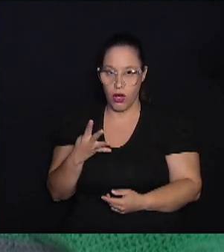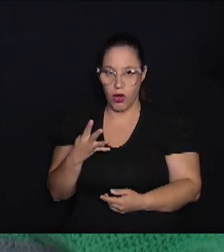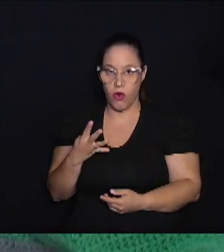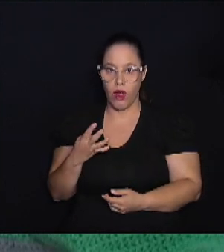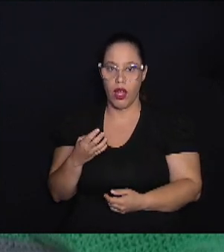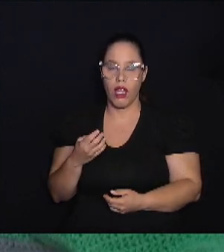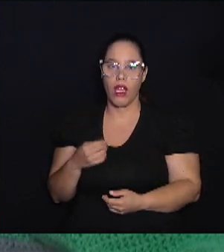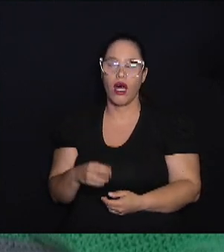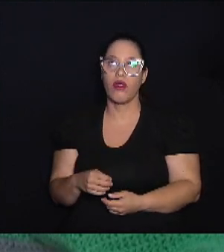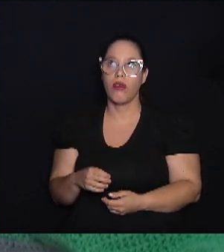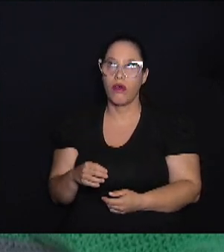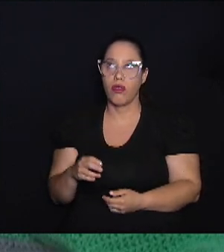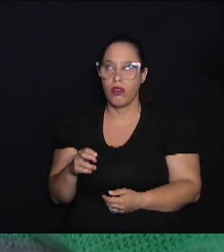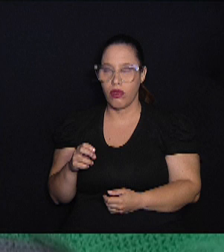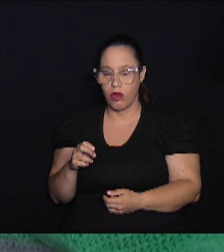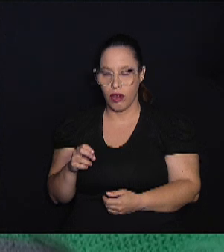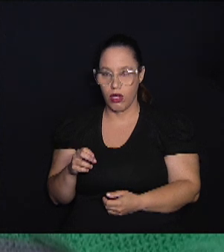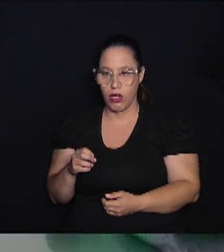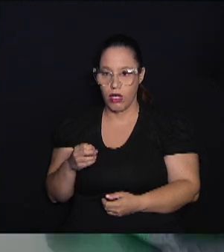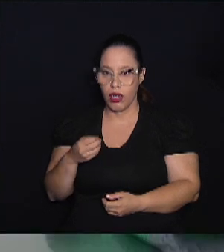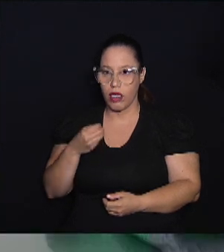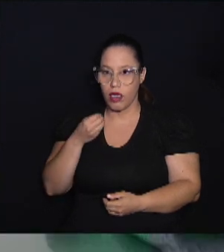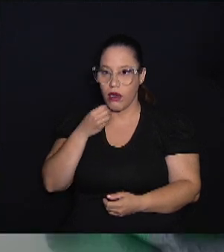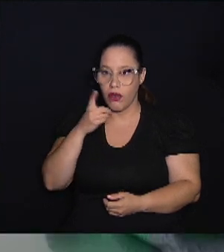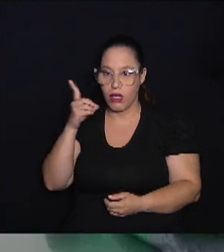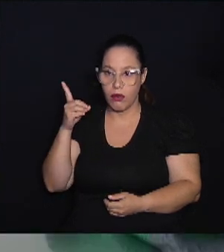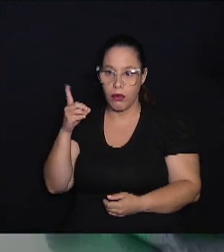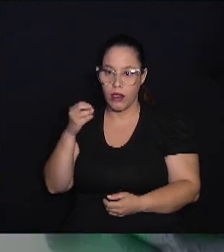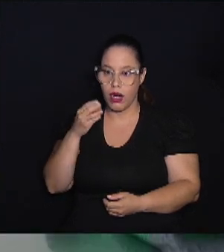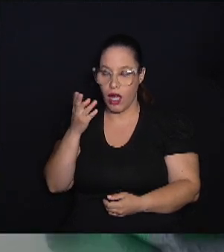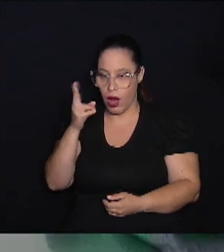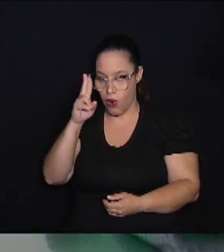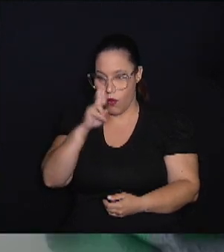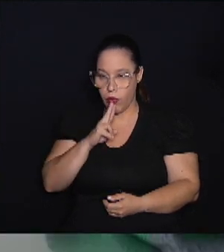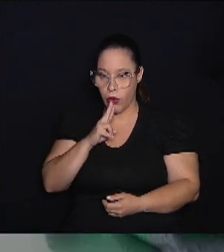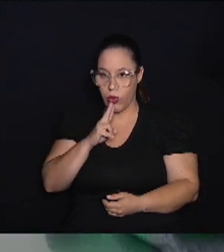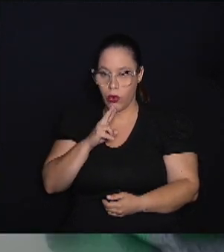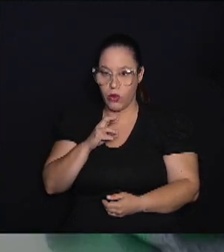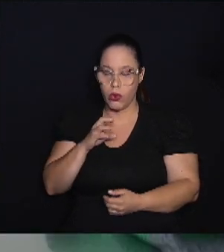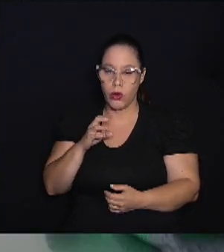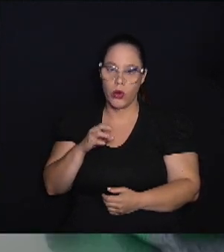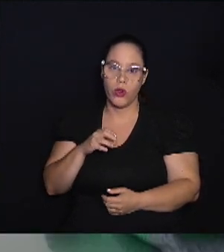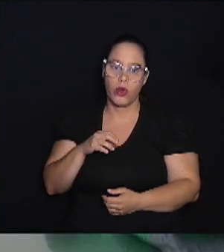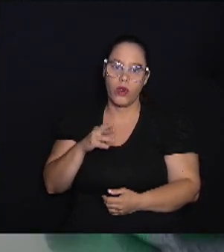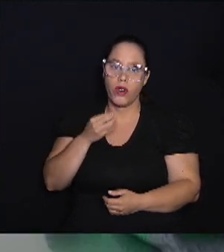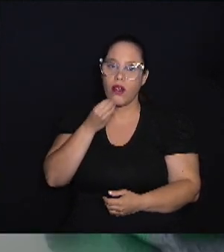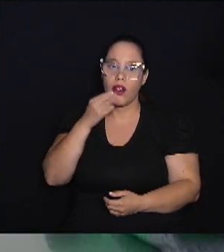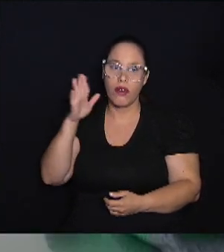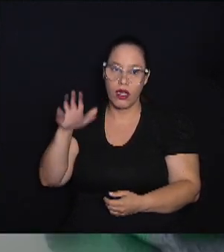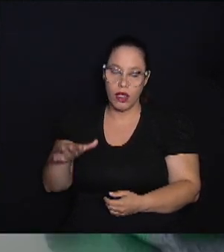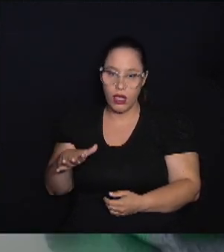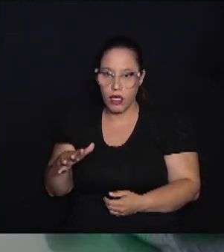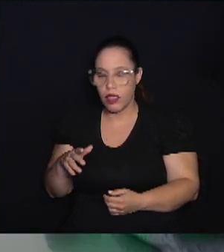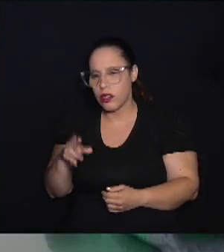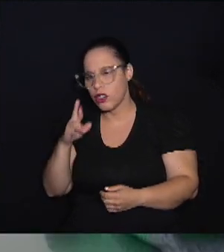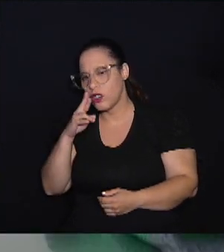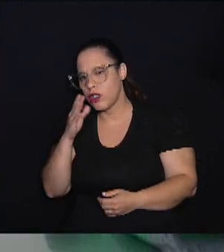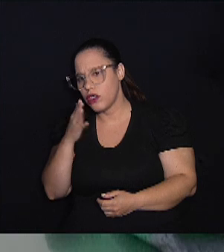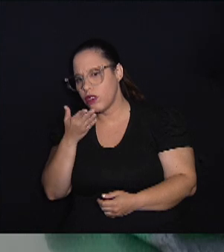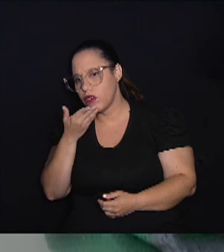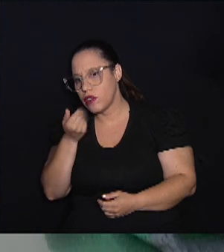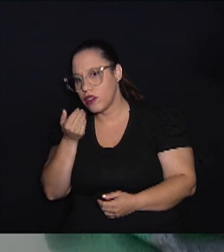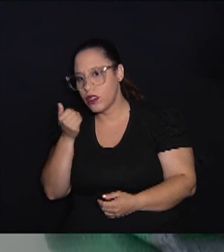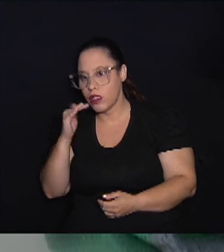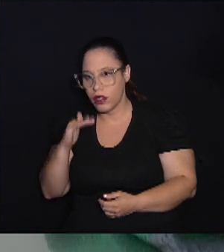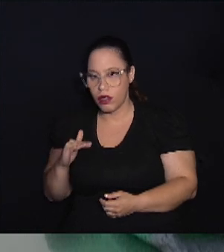da manhã, almoço, café da tarde e janta. Época de chuva, quando o pessoal vai passear com o cachorro, aquelas